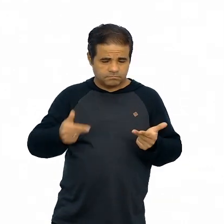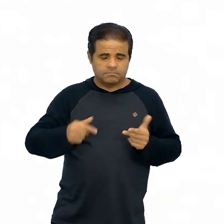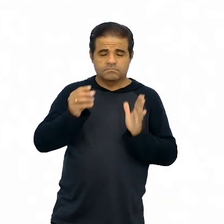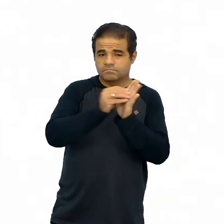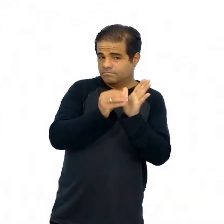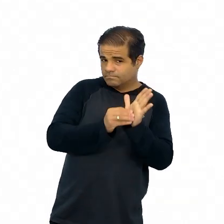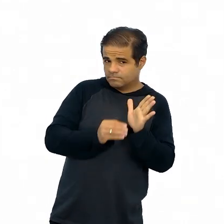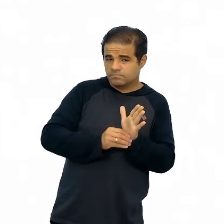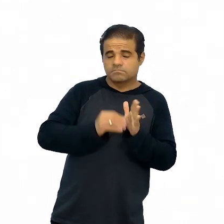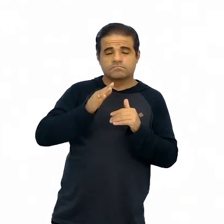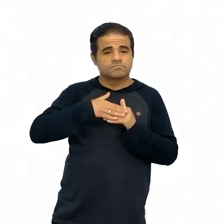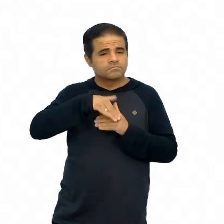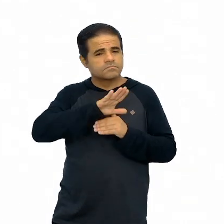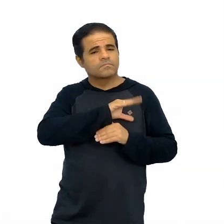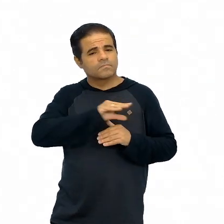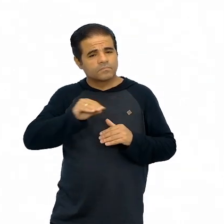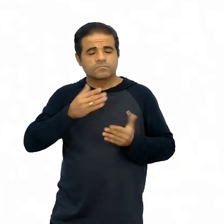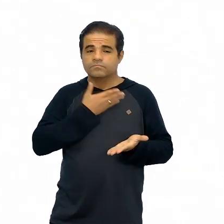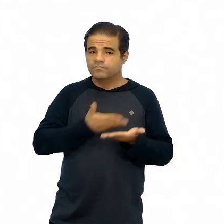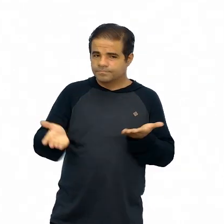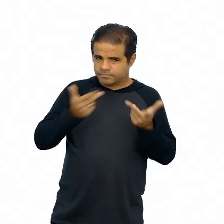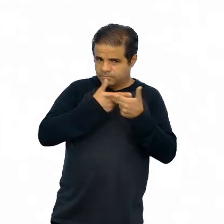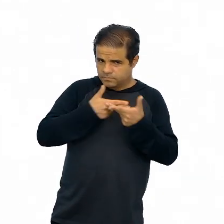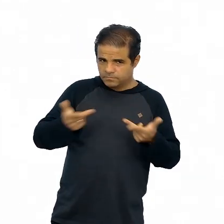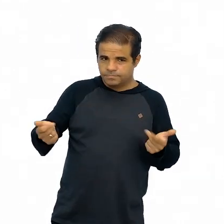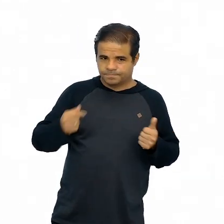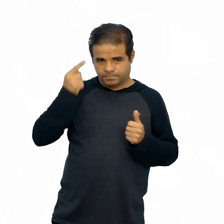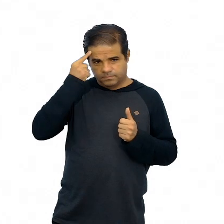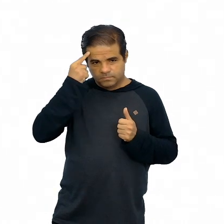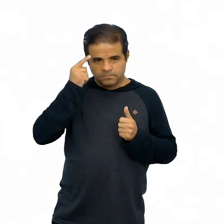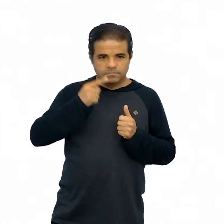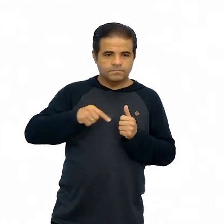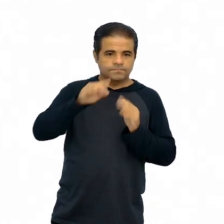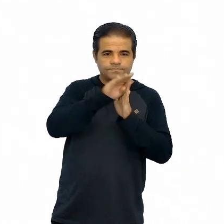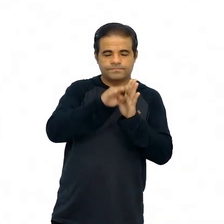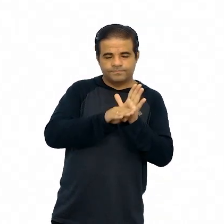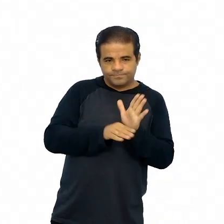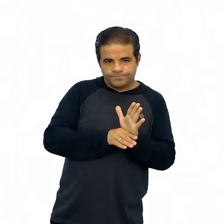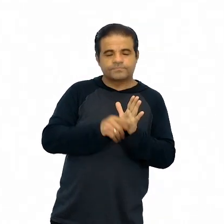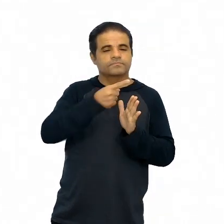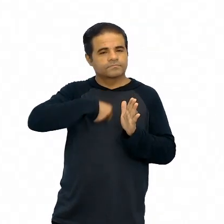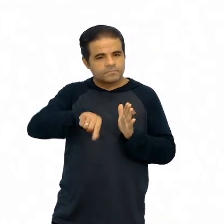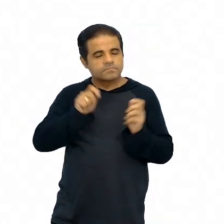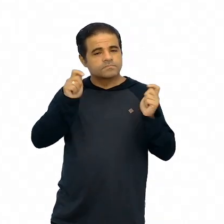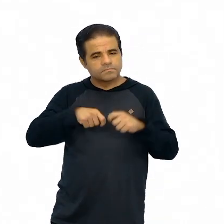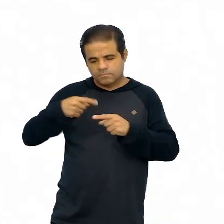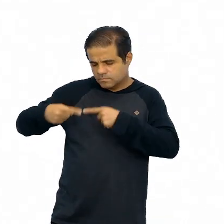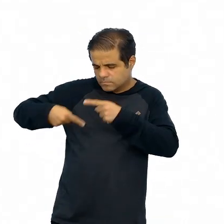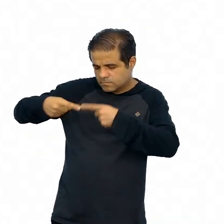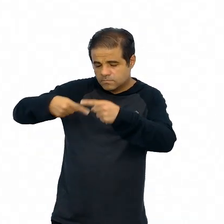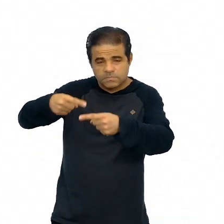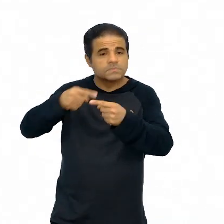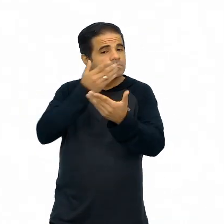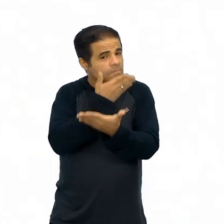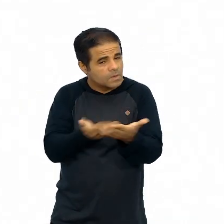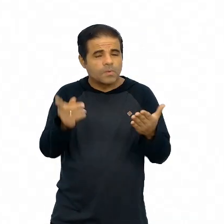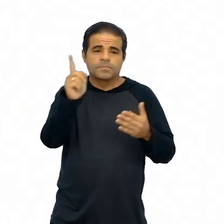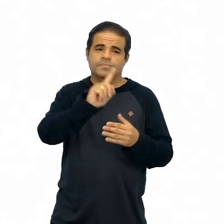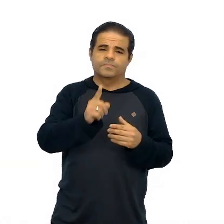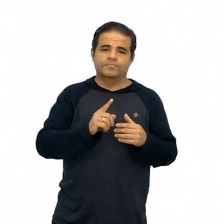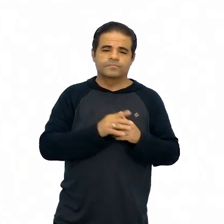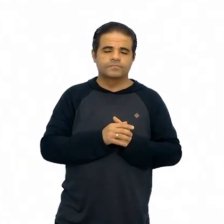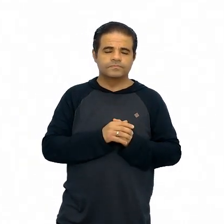turma foi mais lenta, eu perdi alguma coisa, então tem o cronograma aí para a gente se atualizar e não se perder, tá bom,